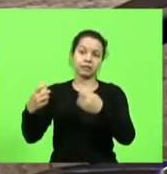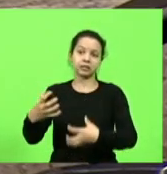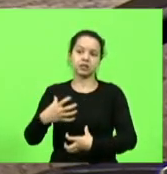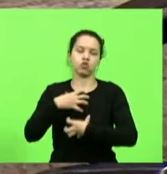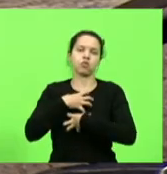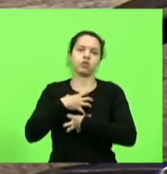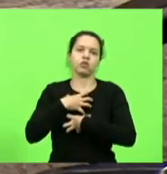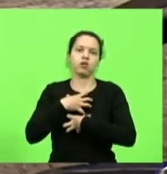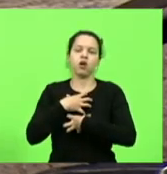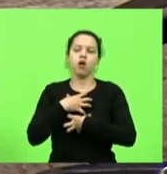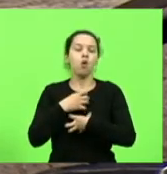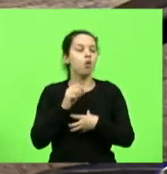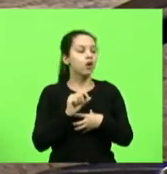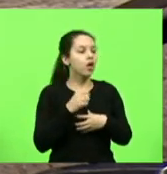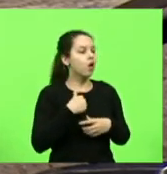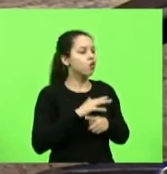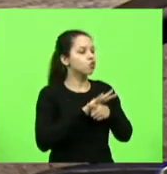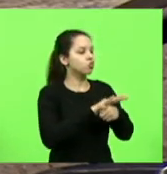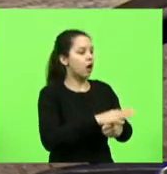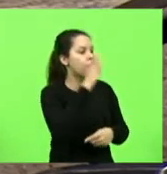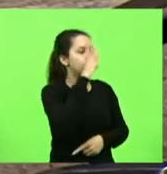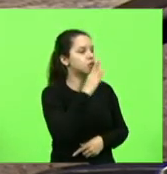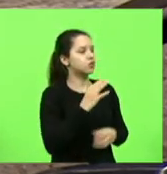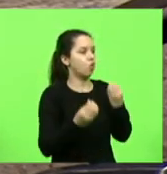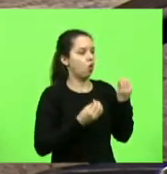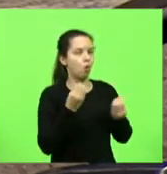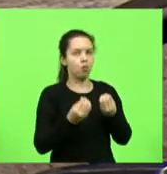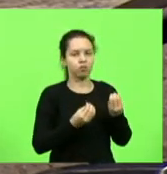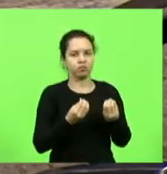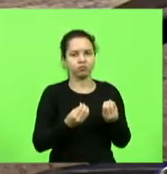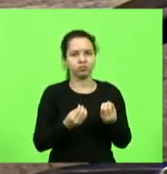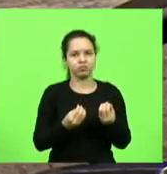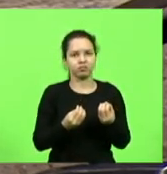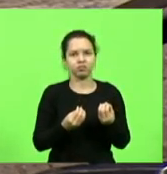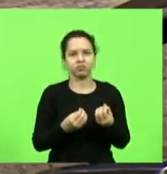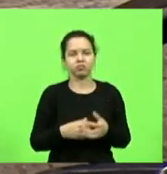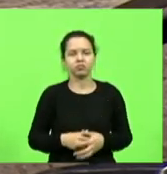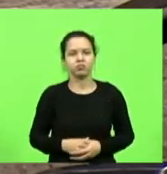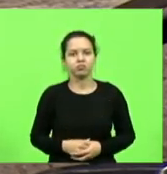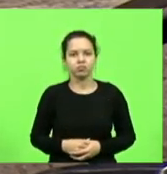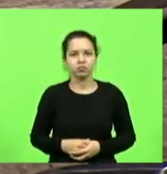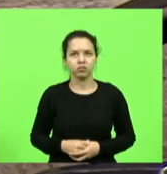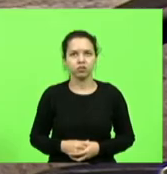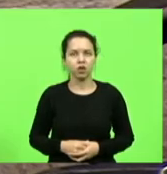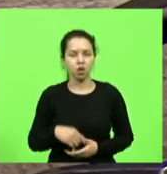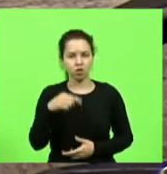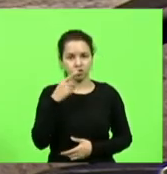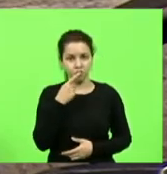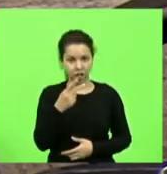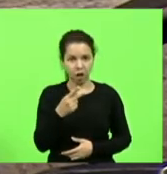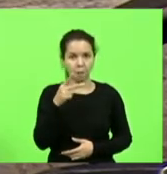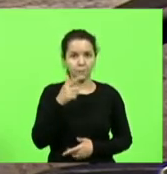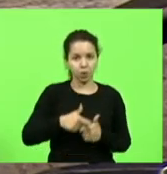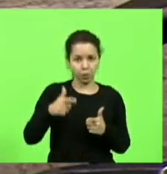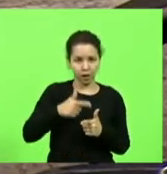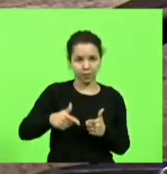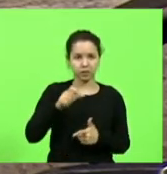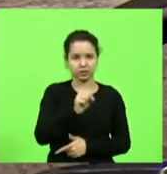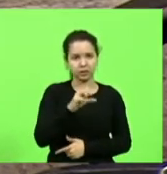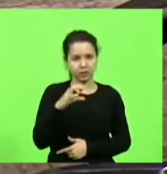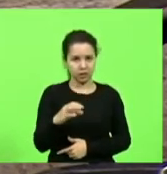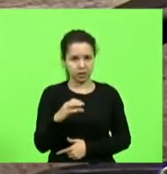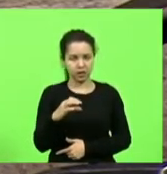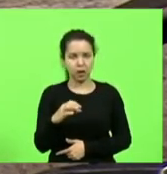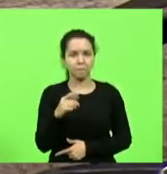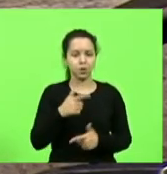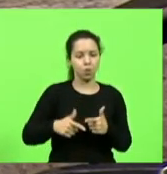posso fazer pelo Brasil. O Brasil é um torrão único. Se eu disser que o problema de Santa Catarina, se o problema